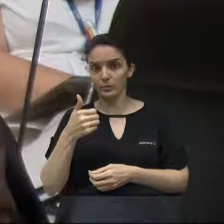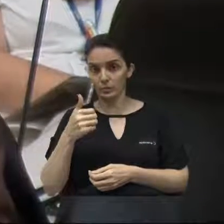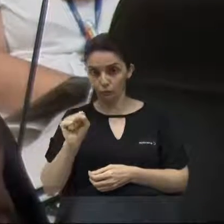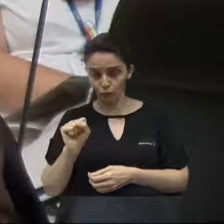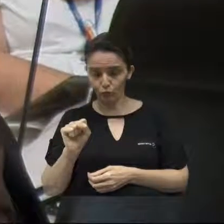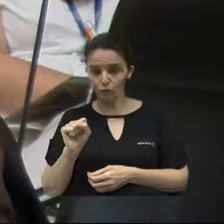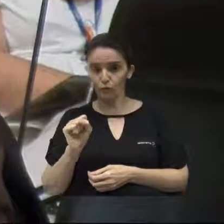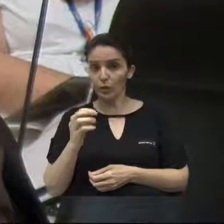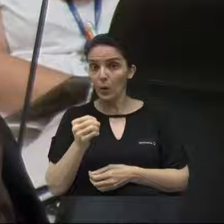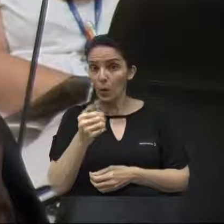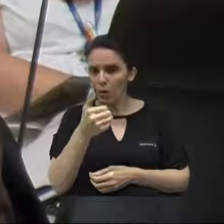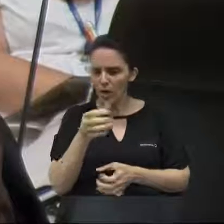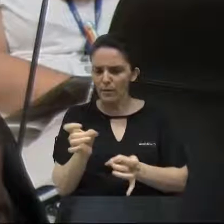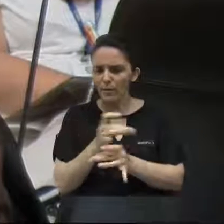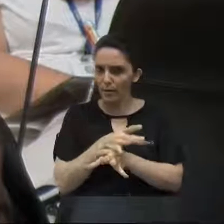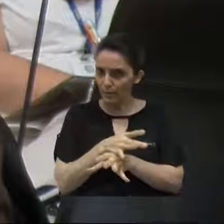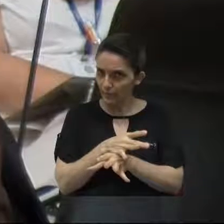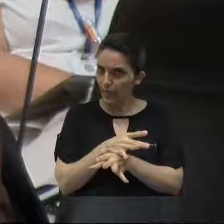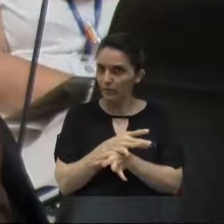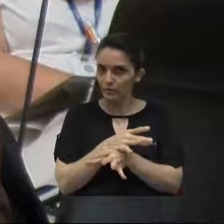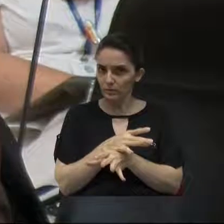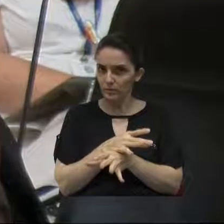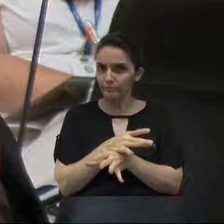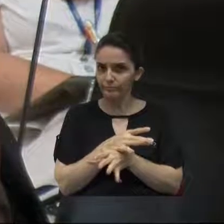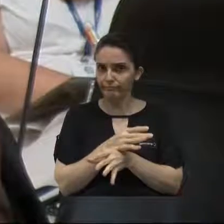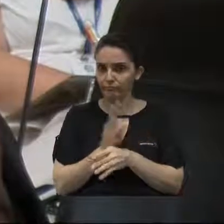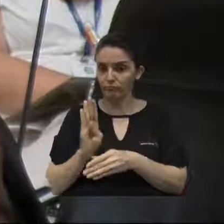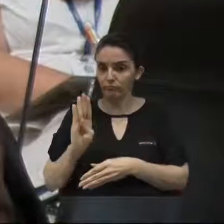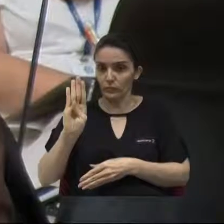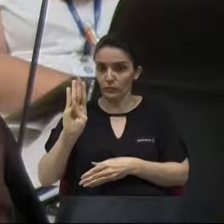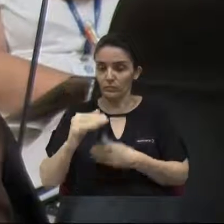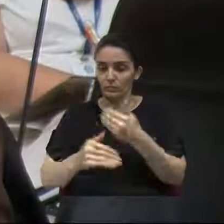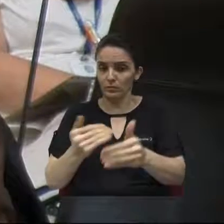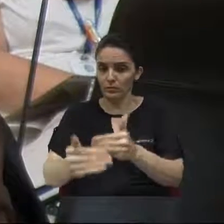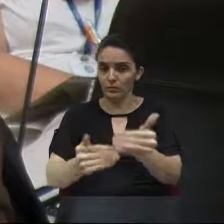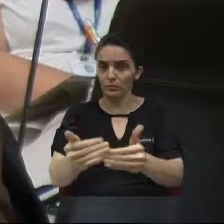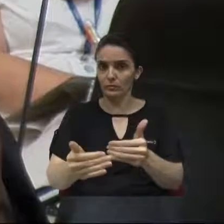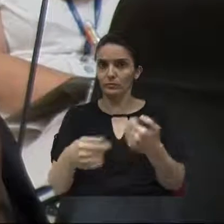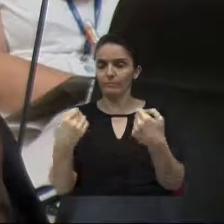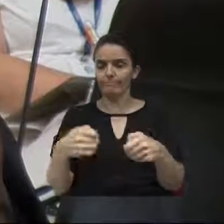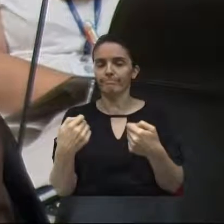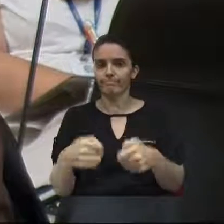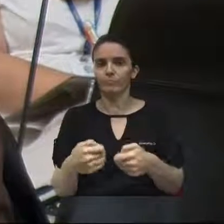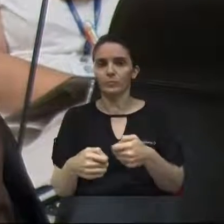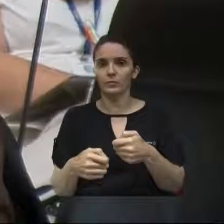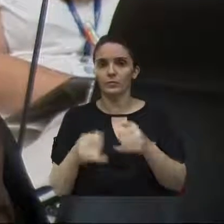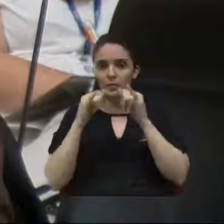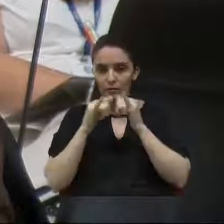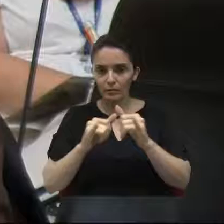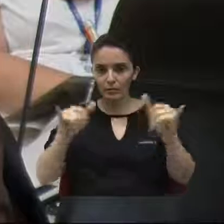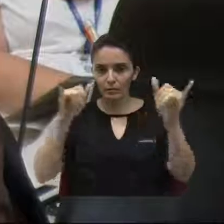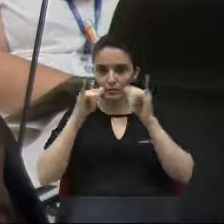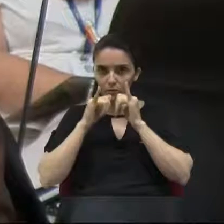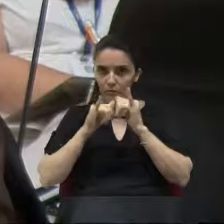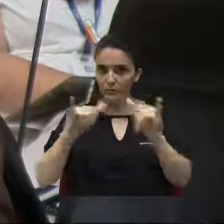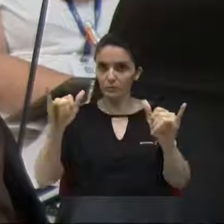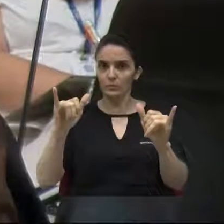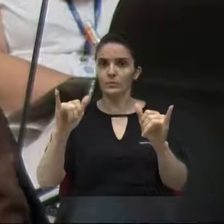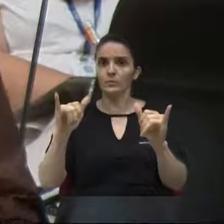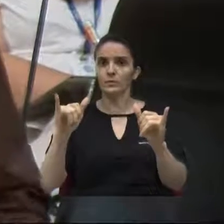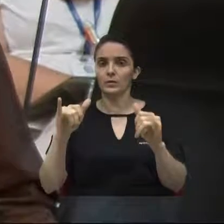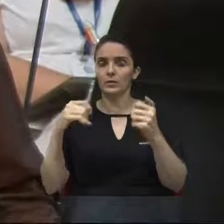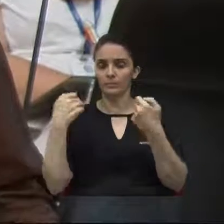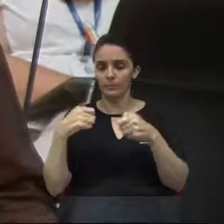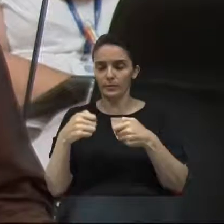2018 daqui a pouco, e é um assunto que deveria ter ampla divulgação e um amplo